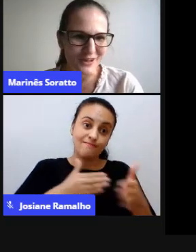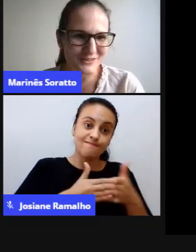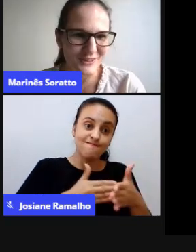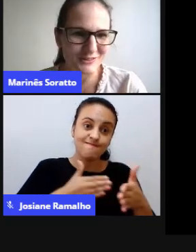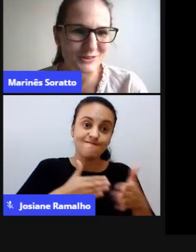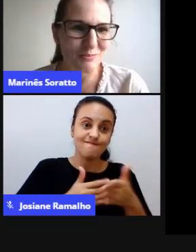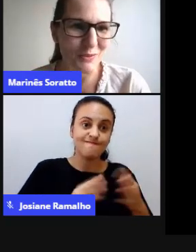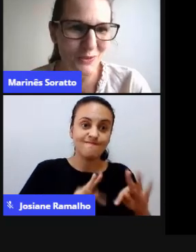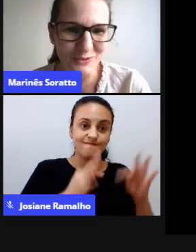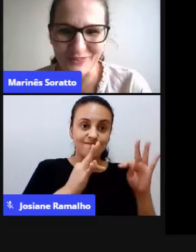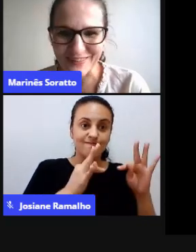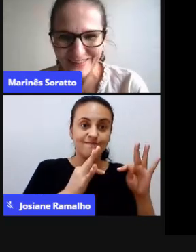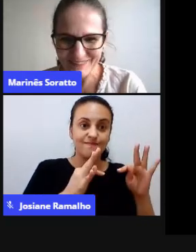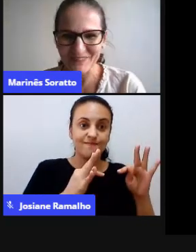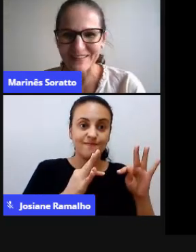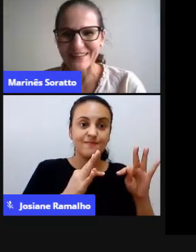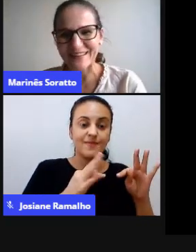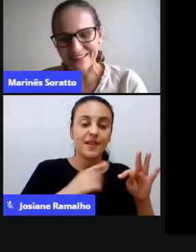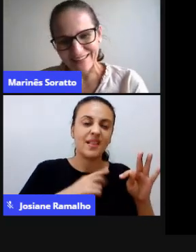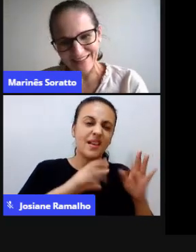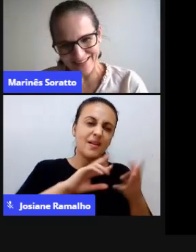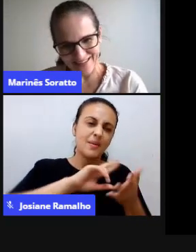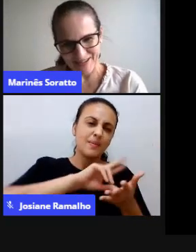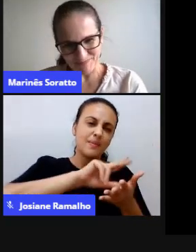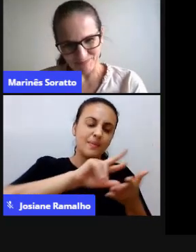eu confesso que não são poucos, né?